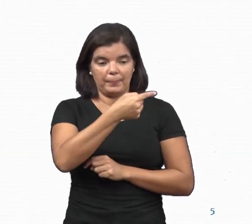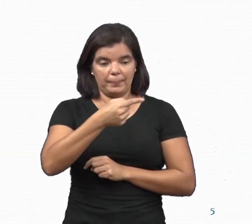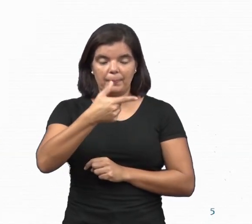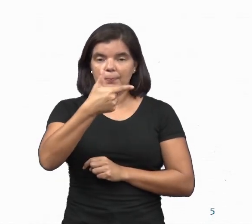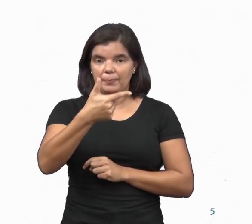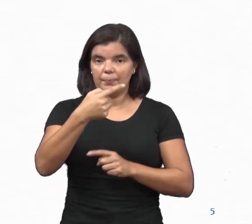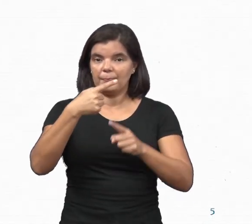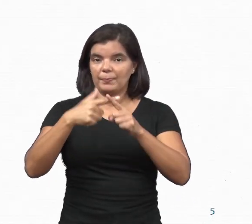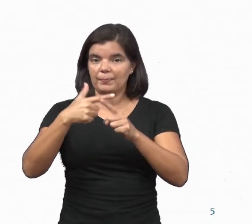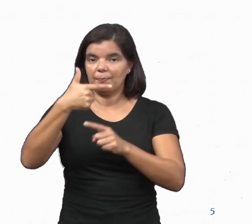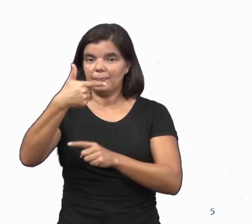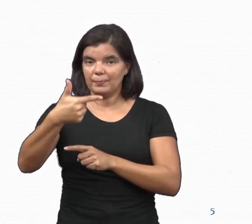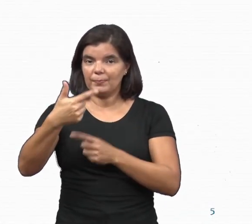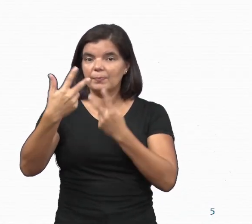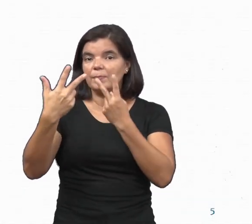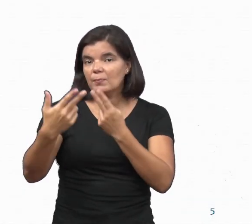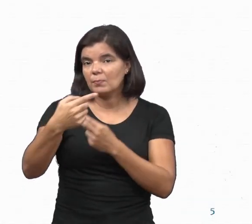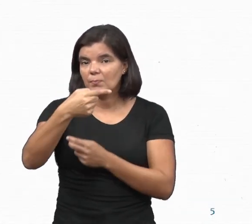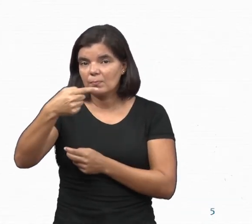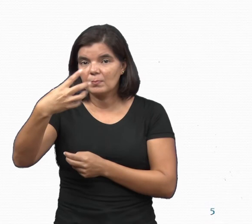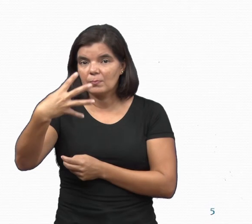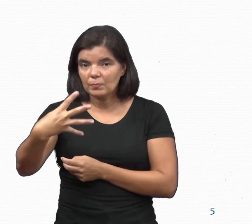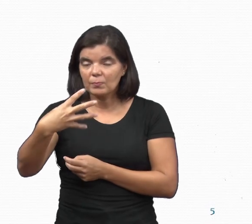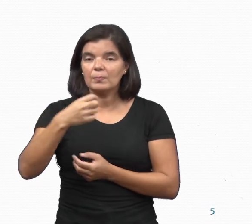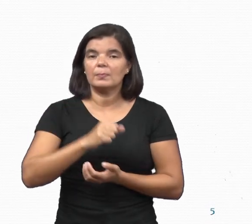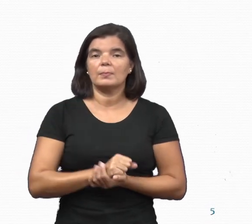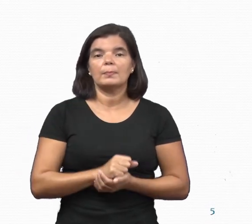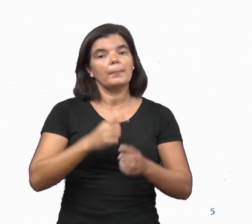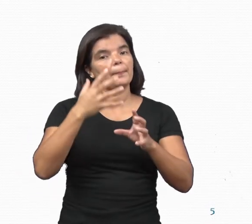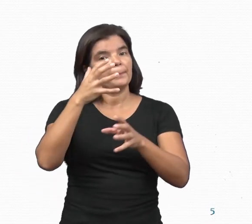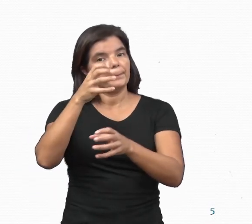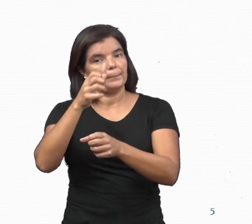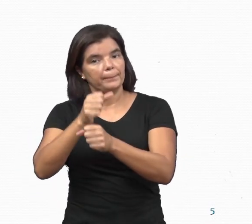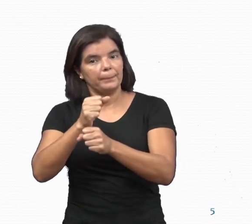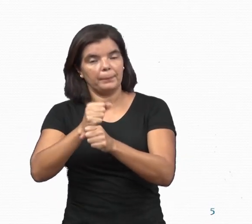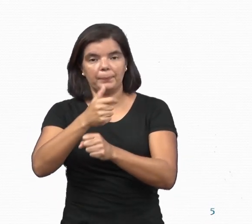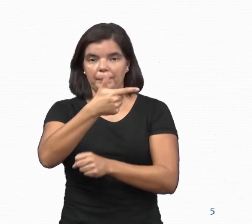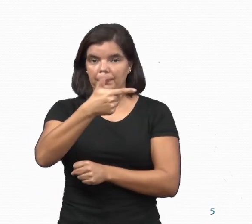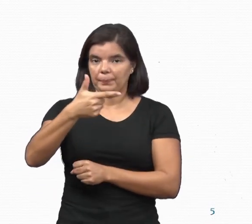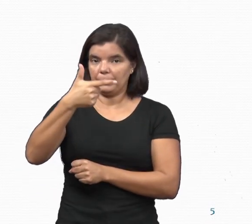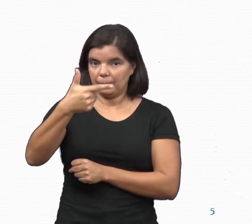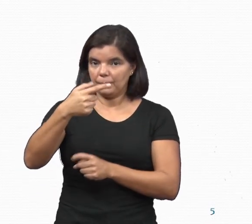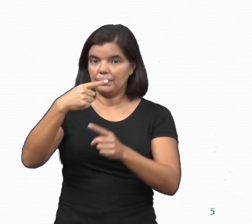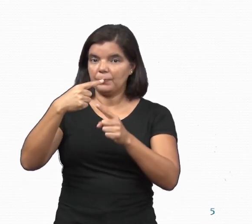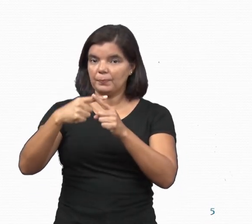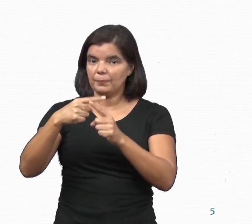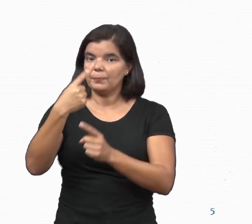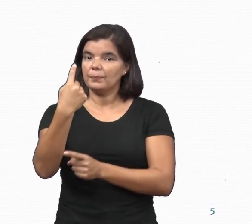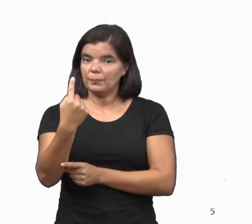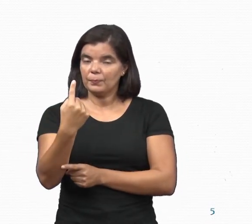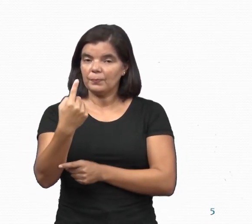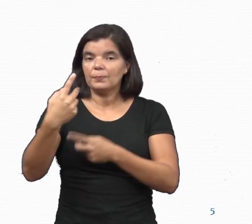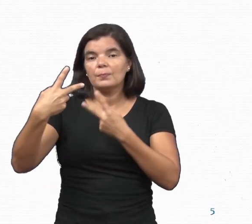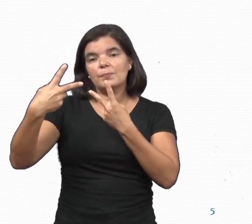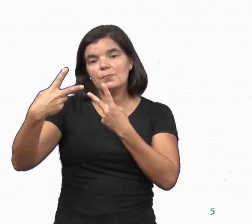2 vezes 2 dá menos 4. Mais menos 2 vezes 1 dá